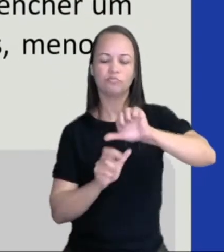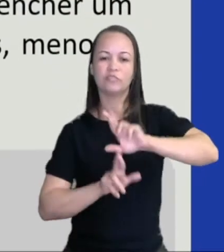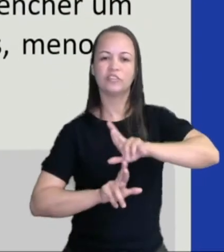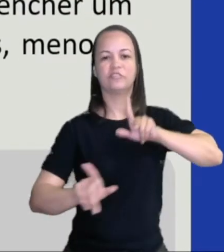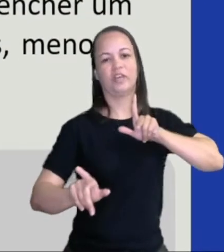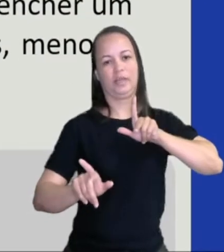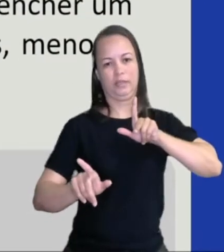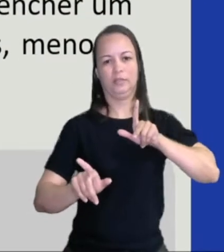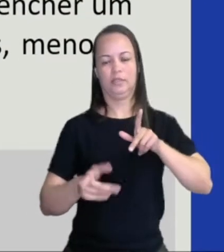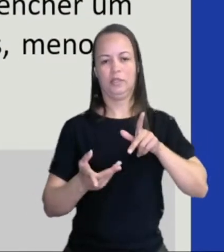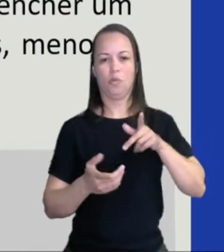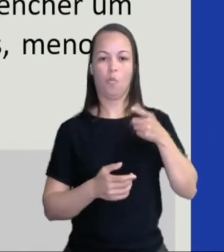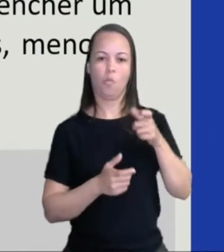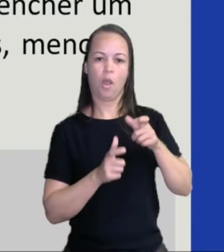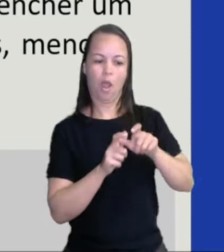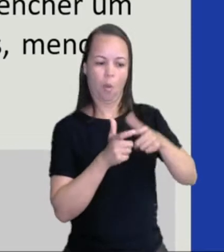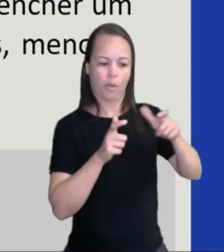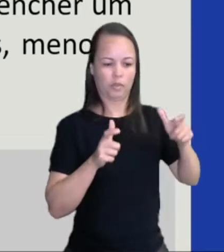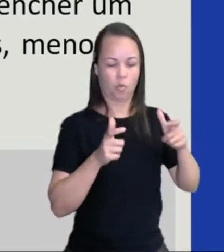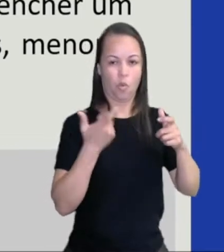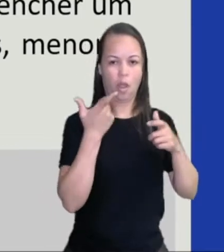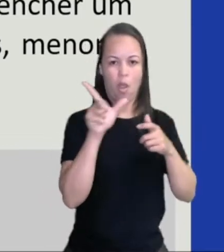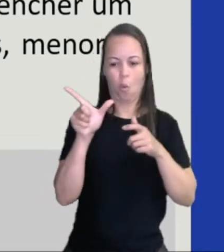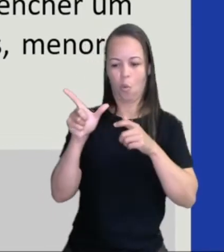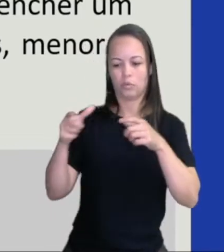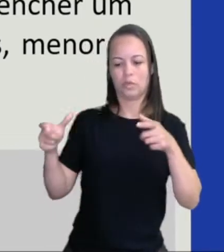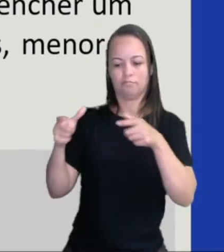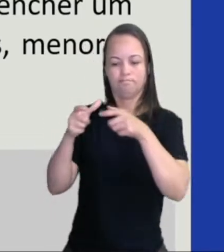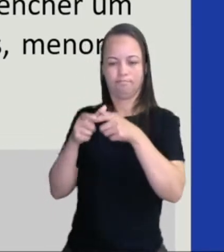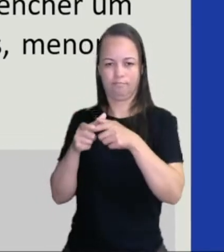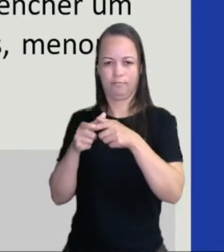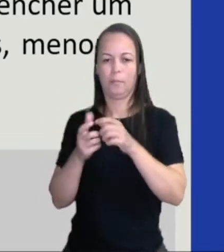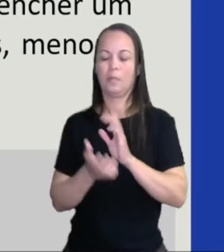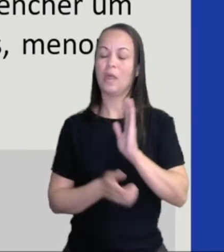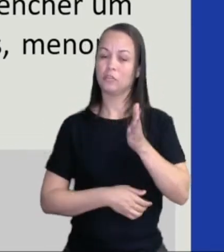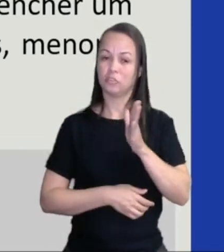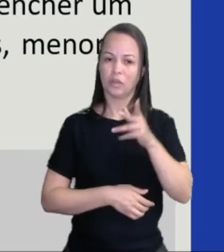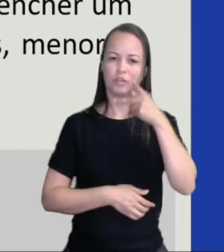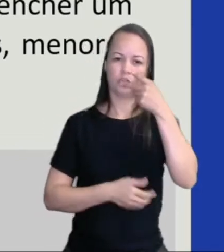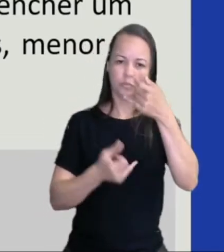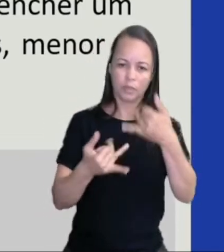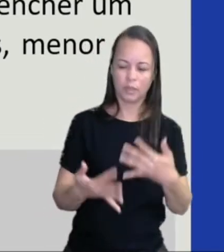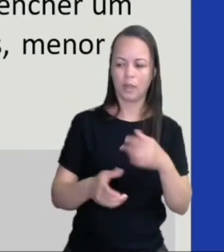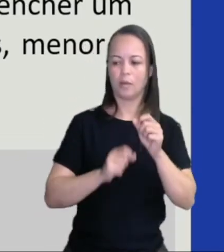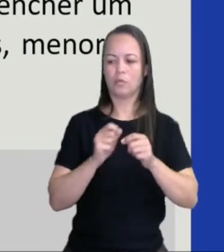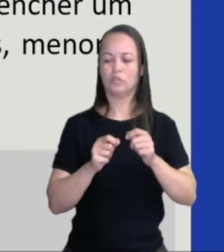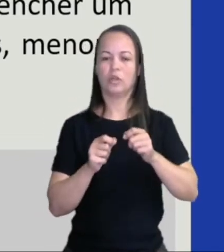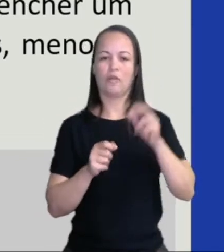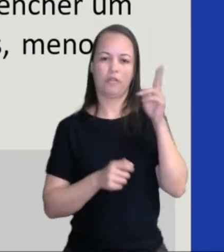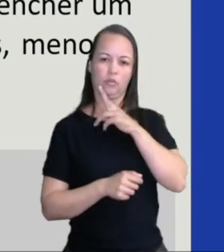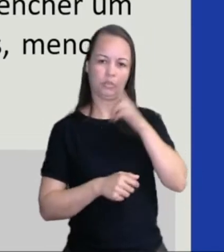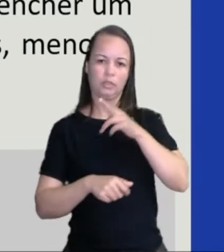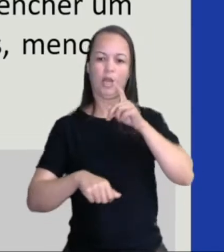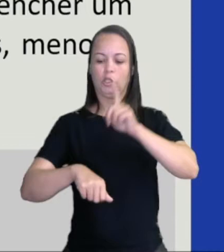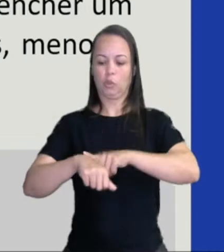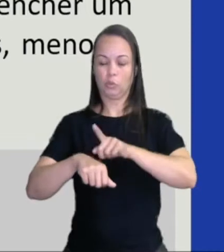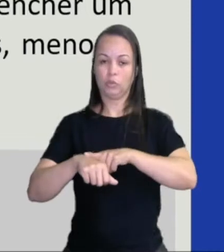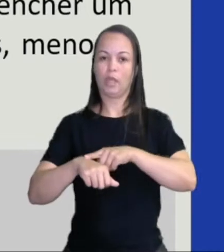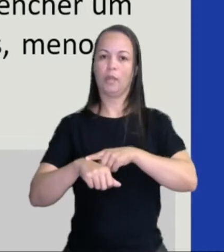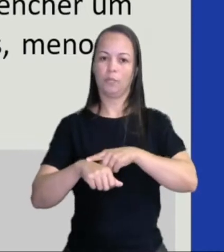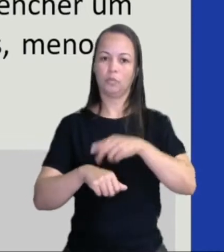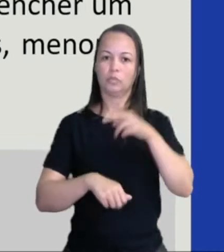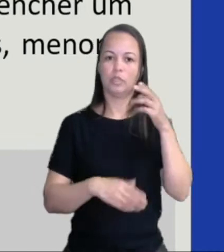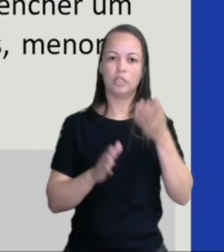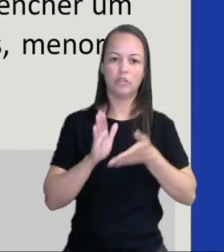aumentou, outro diminuiu. Outros exemplos aí. Então, a gente falou aqui, né, a velocidade e o tempo de viagem, que quando a gente